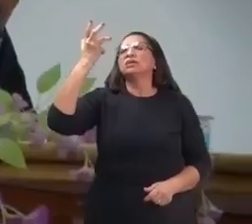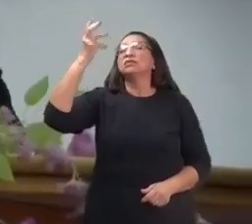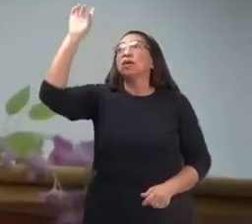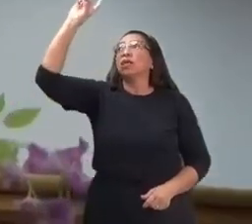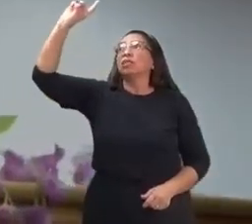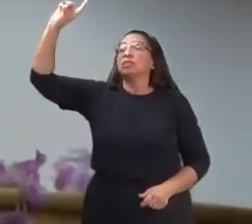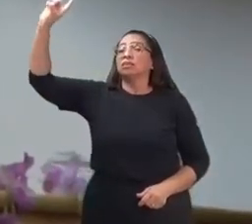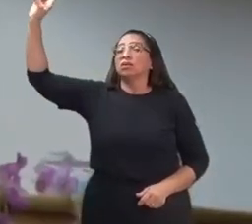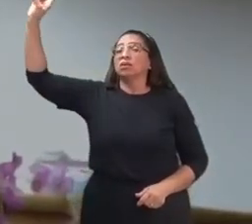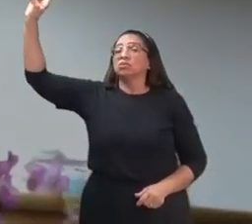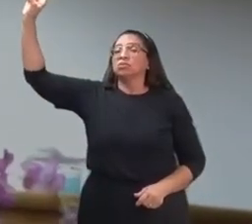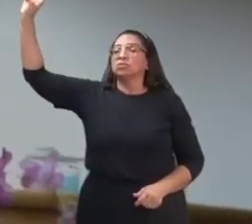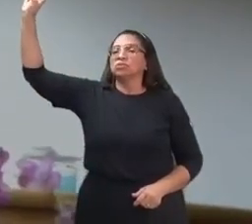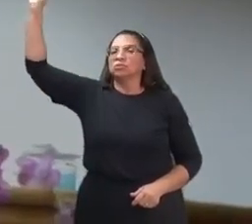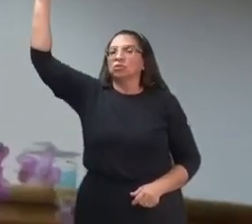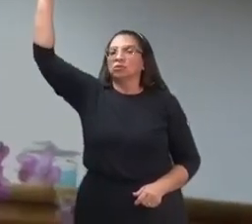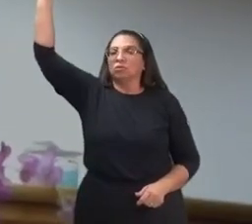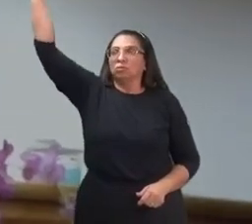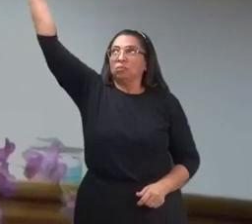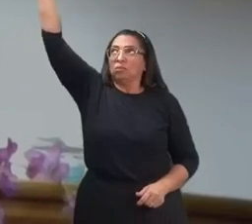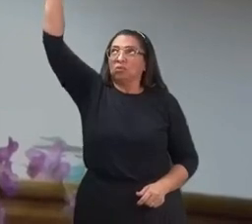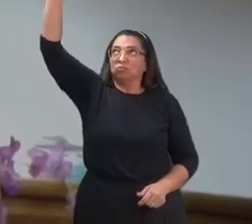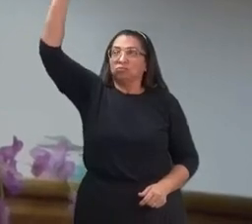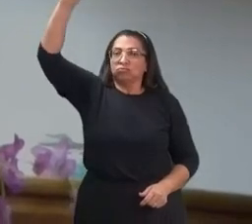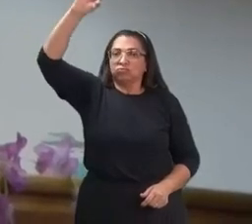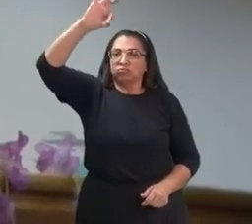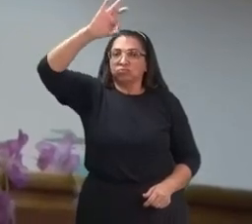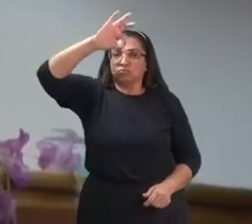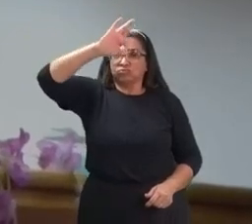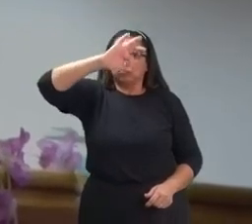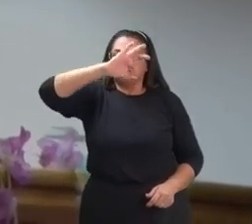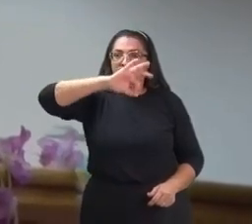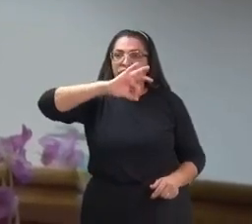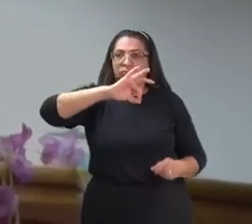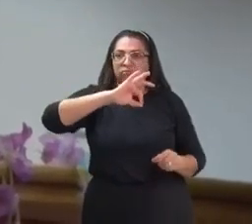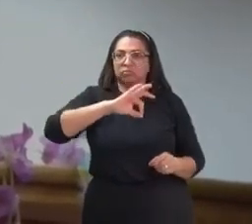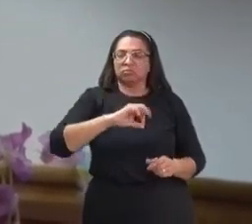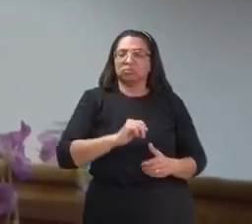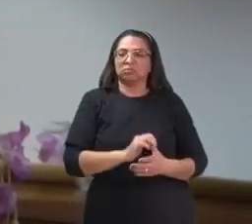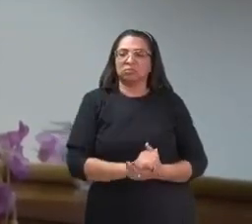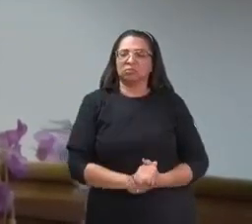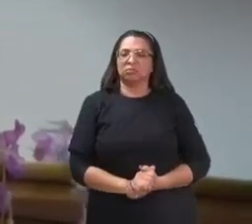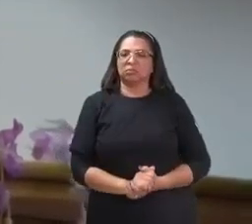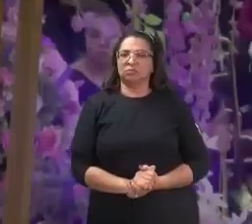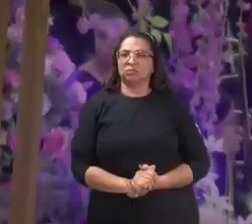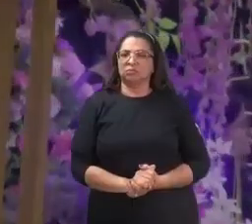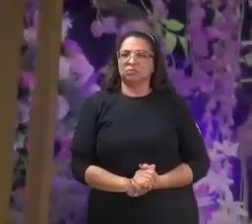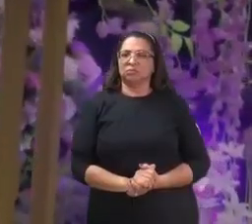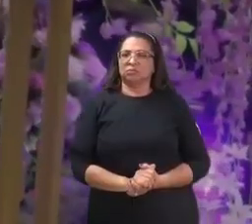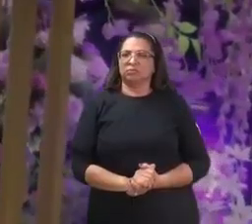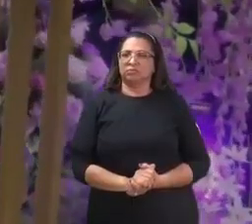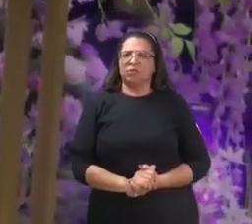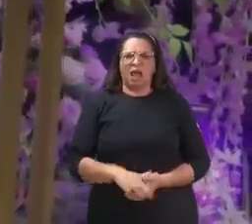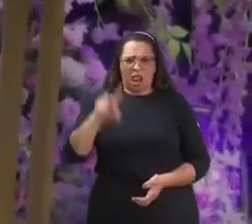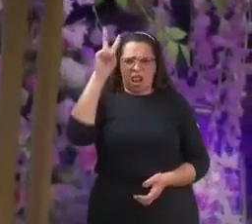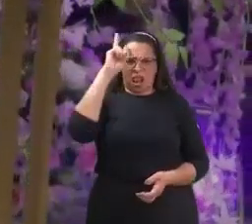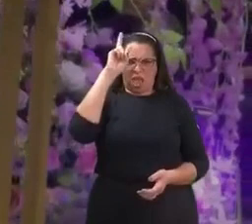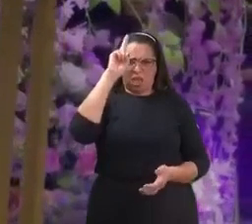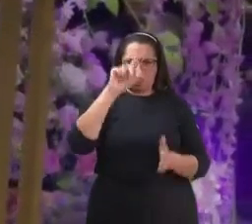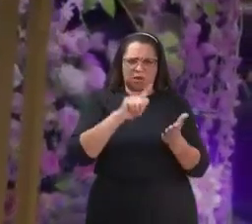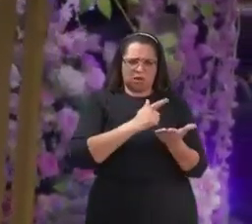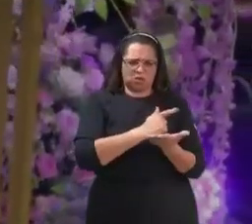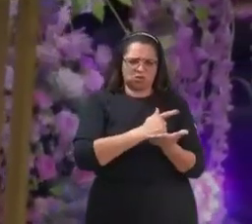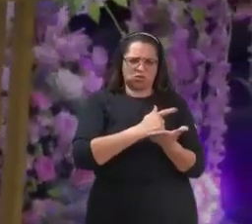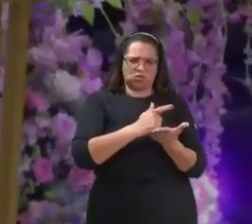ato de Jesus, aquele Espírito Santo que a mulher perdeu como árvore da vida, que a mulher perdeu no Gênesis 6, agora estava